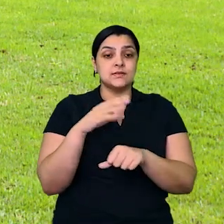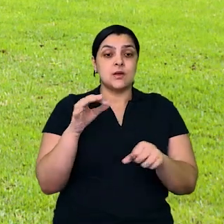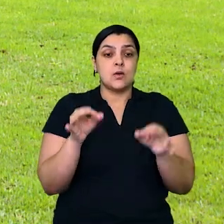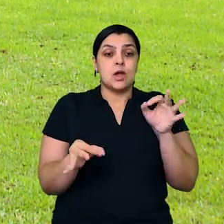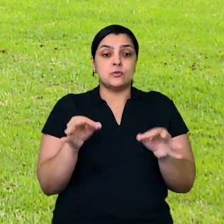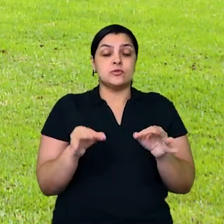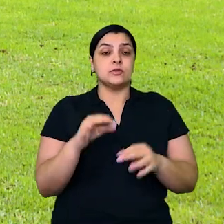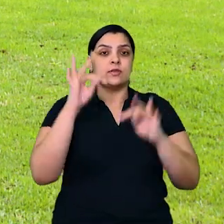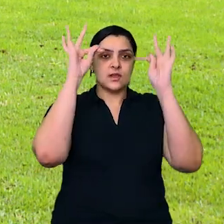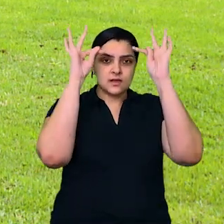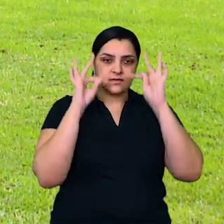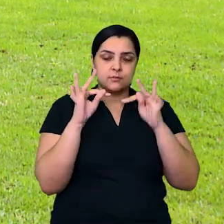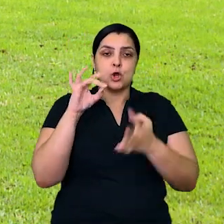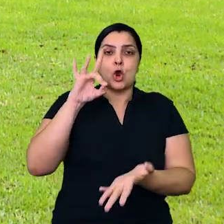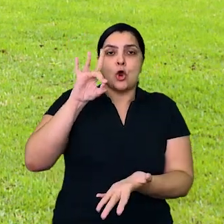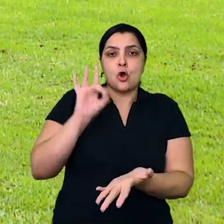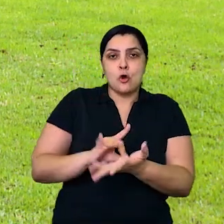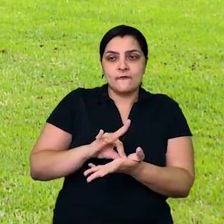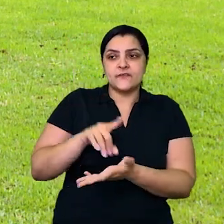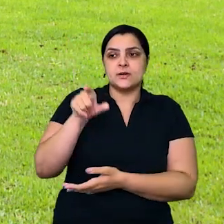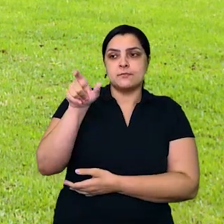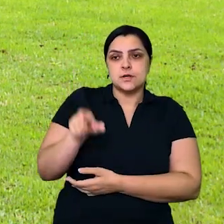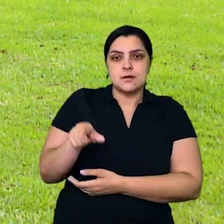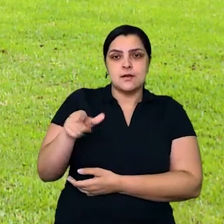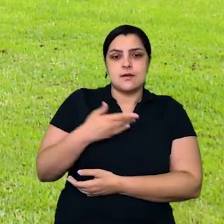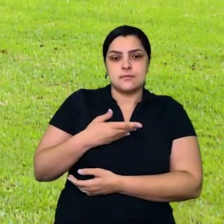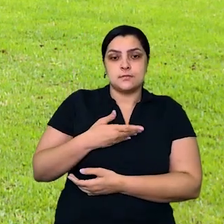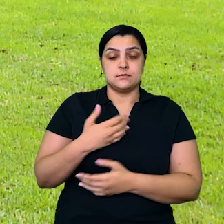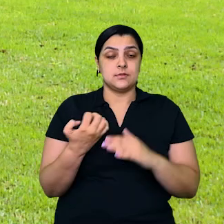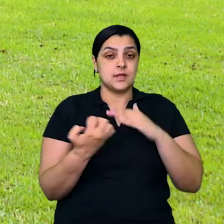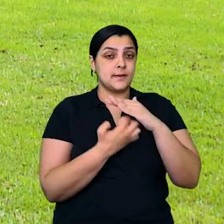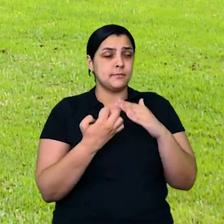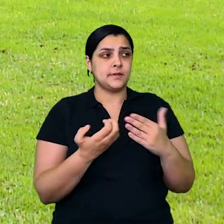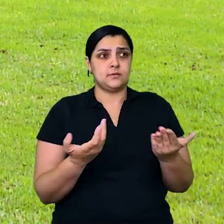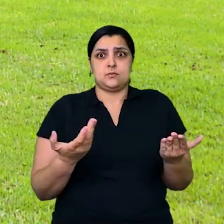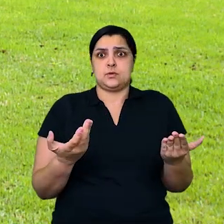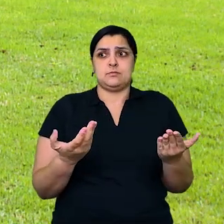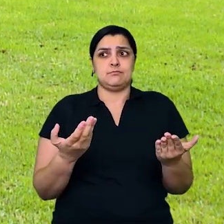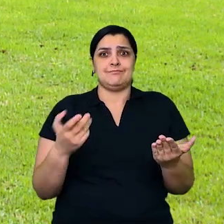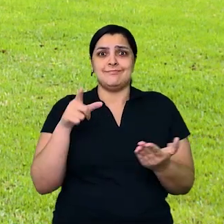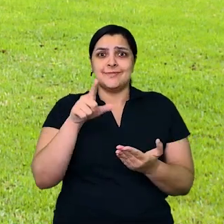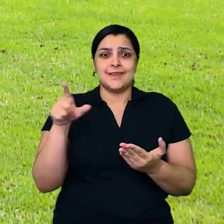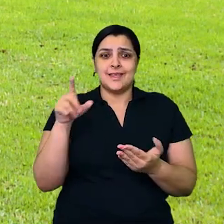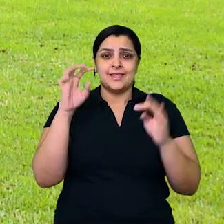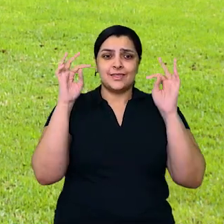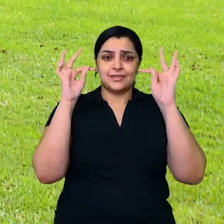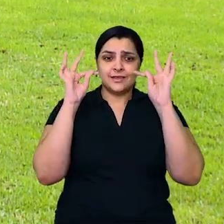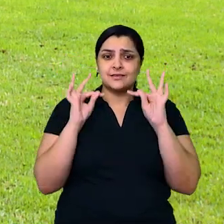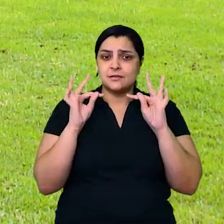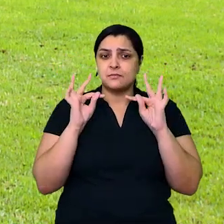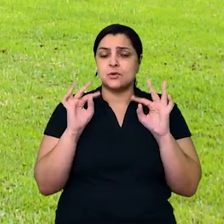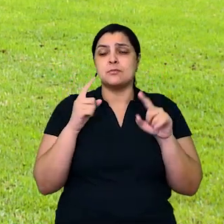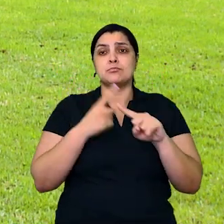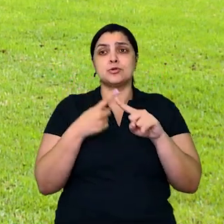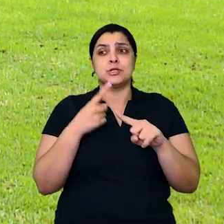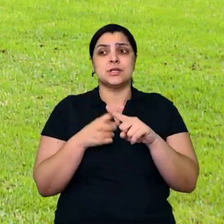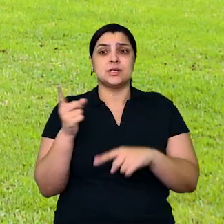uma testemunha confirmou os relatos da colega, mas a empresa questionou a validade do depoimento.